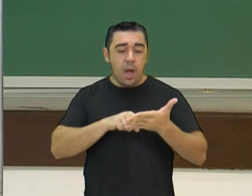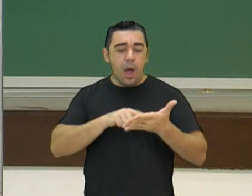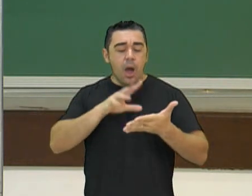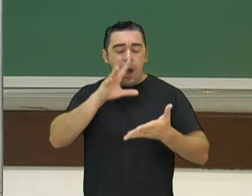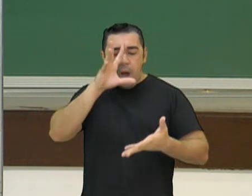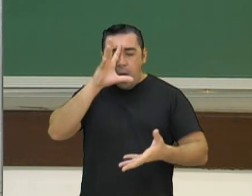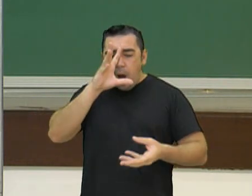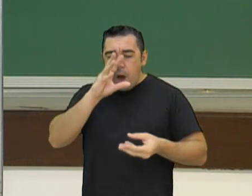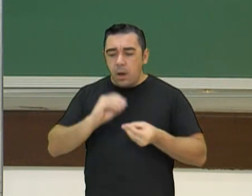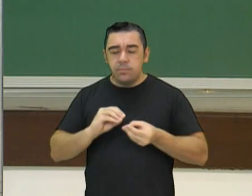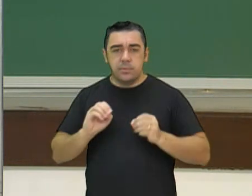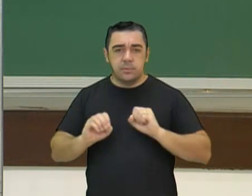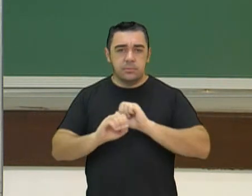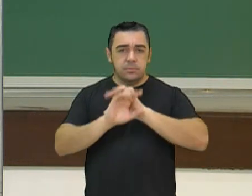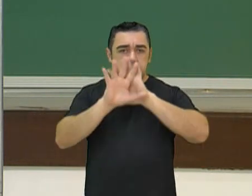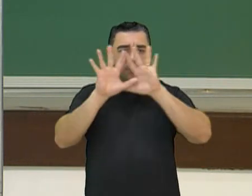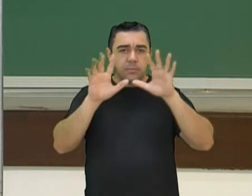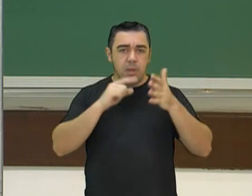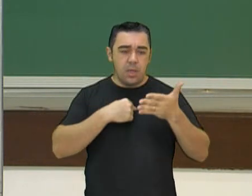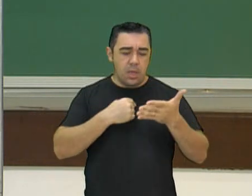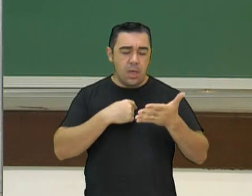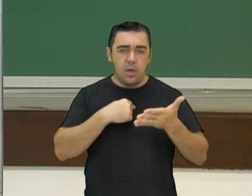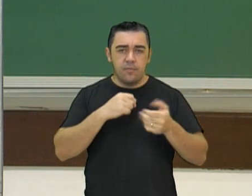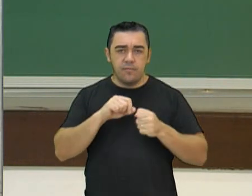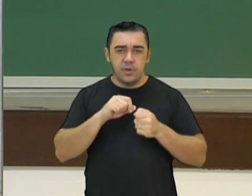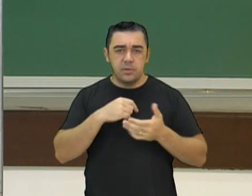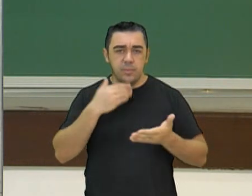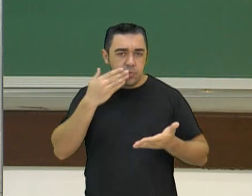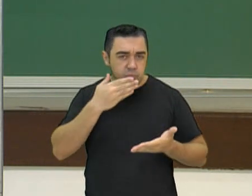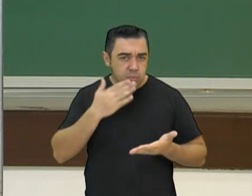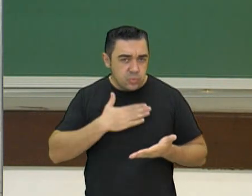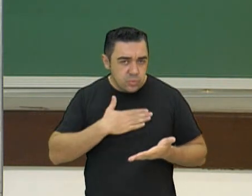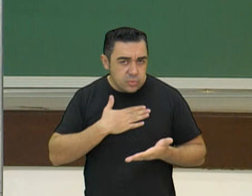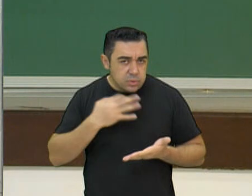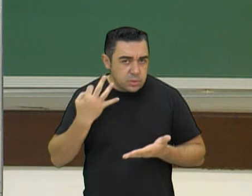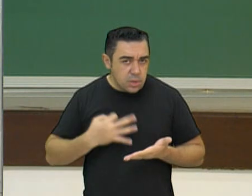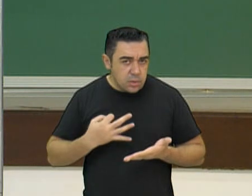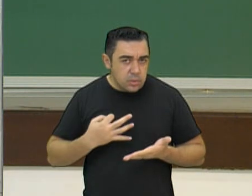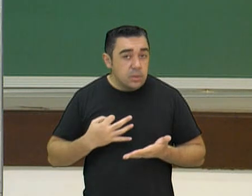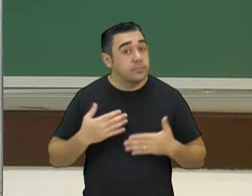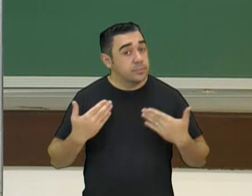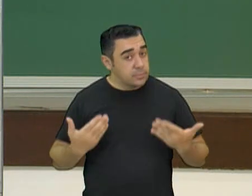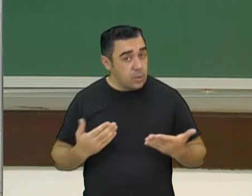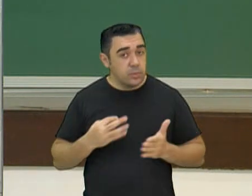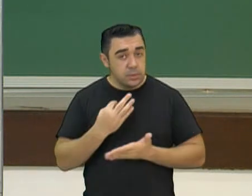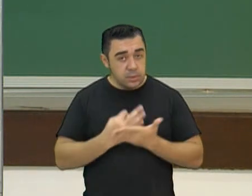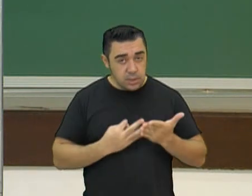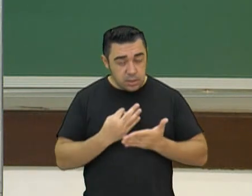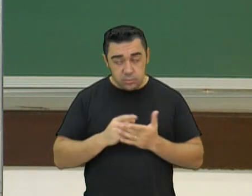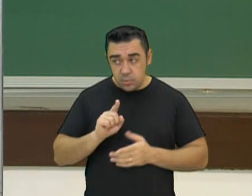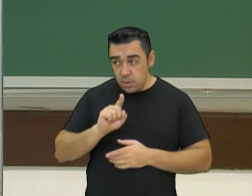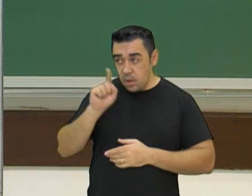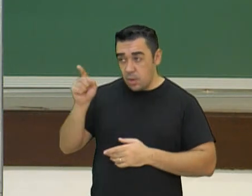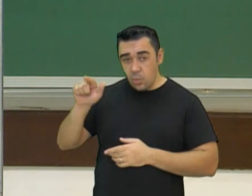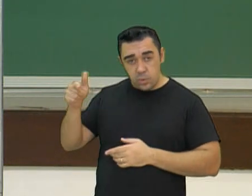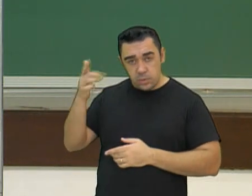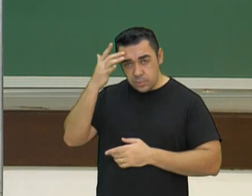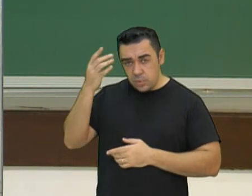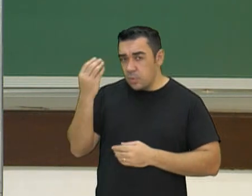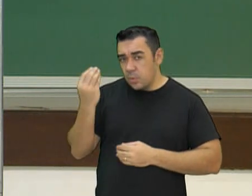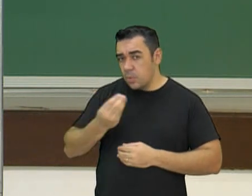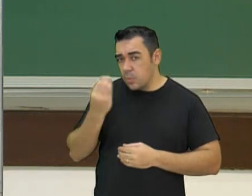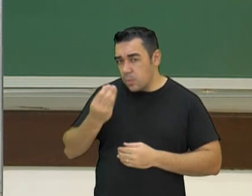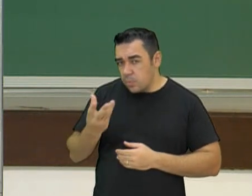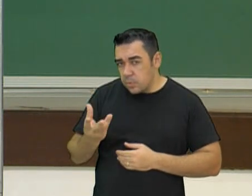uma intencionalidade ali na elaboração do meu discurso, certo? Então vai chegar esse texto a esse alguém. E aí, como que